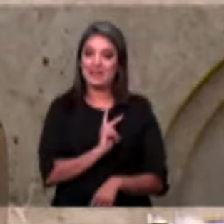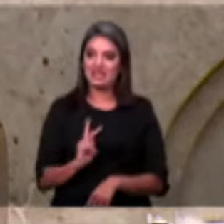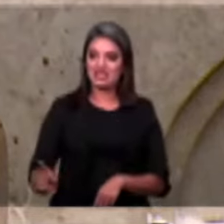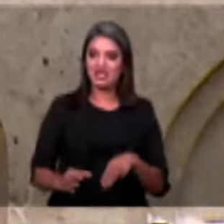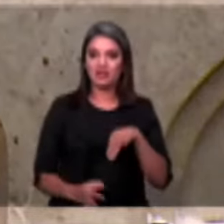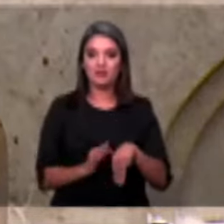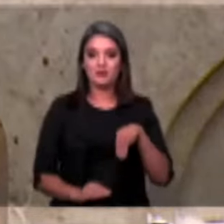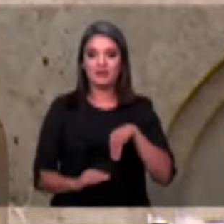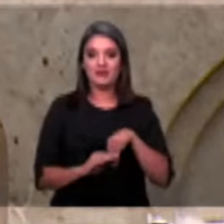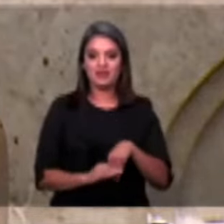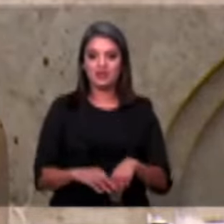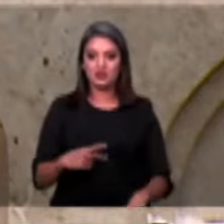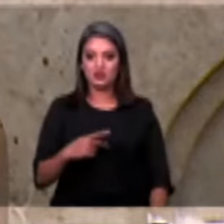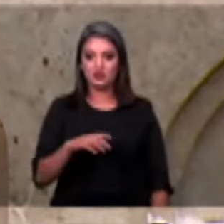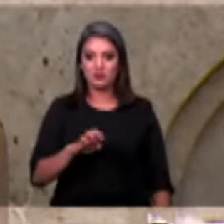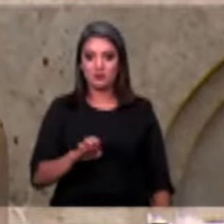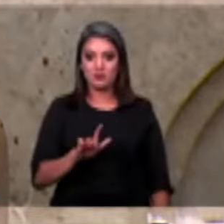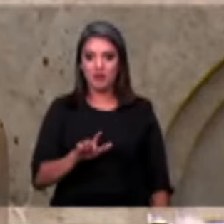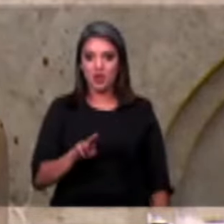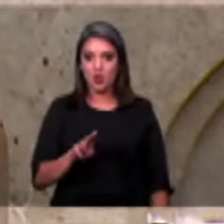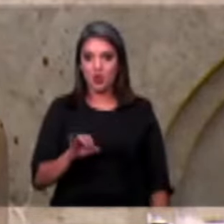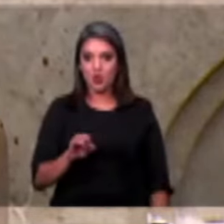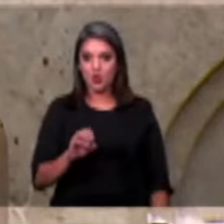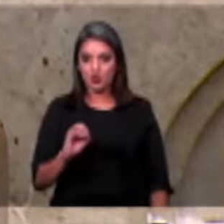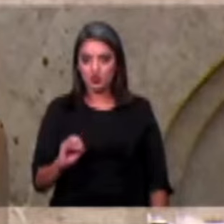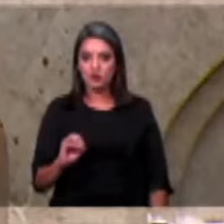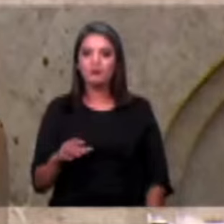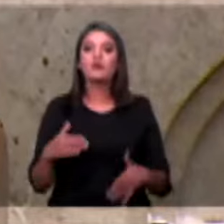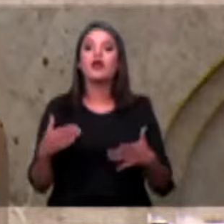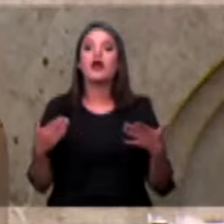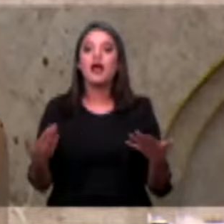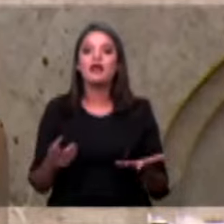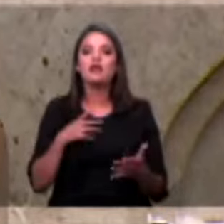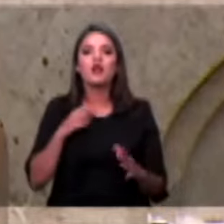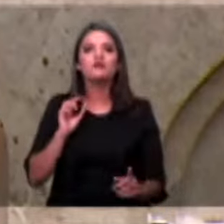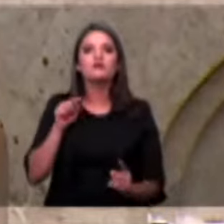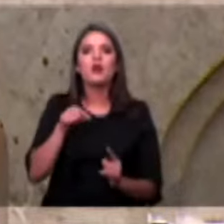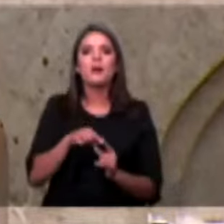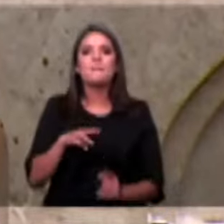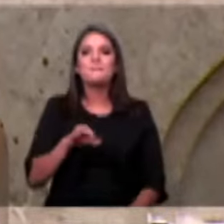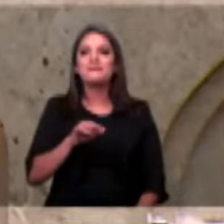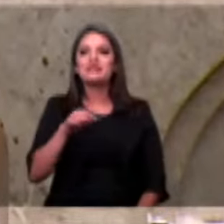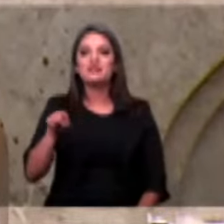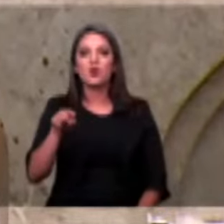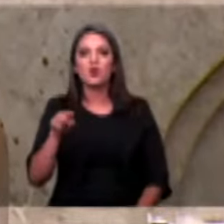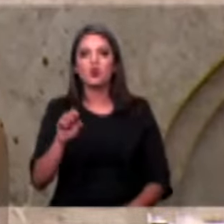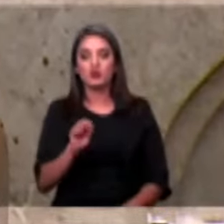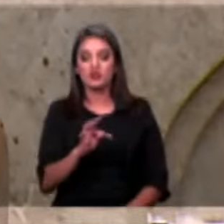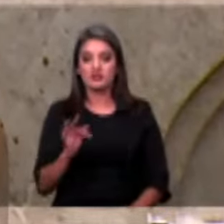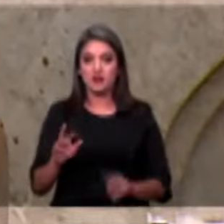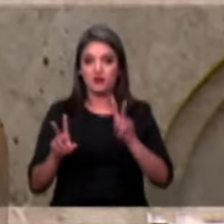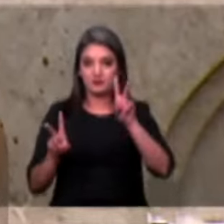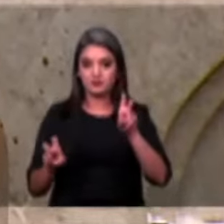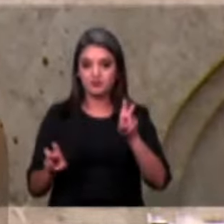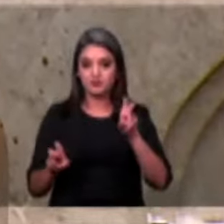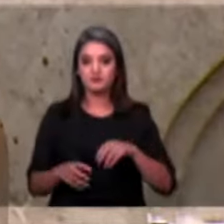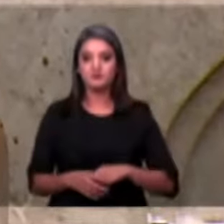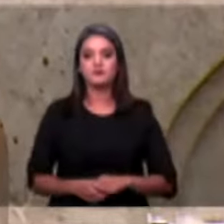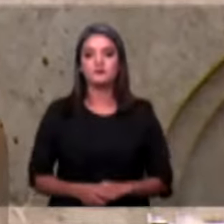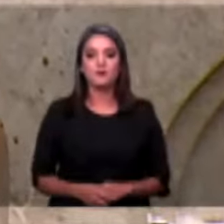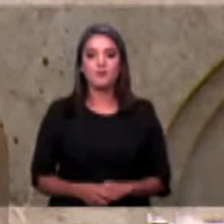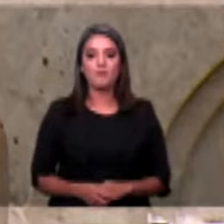presidente. Assim ficou enunciada a missão desta Suprema Corte, aspas: